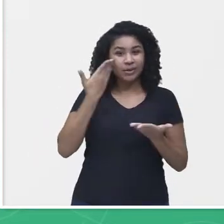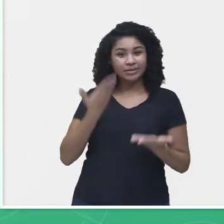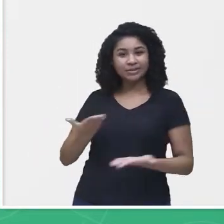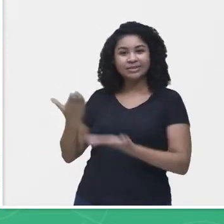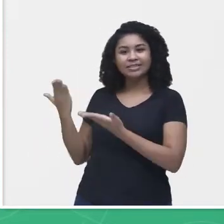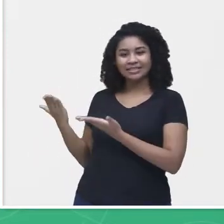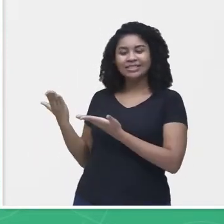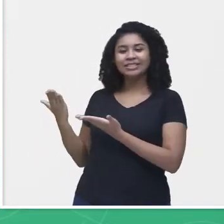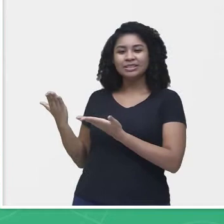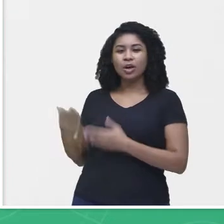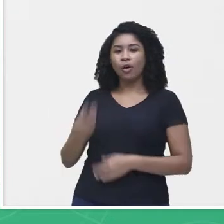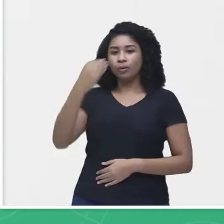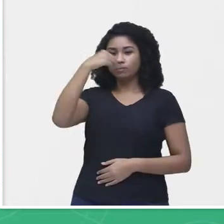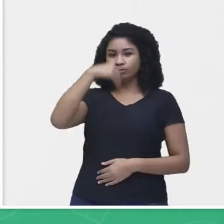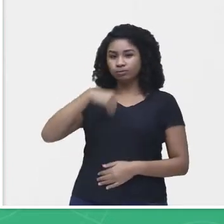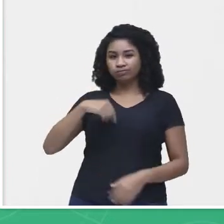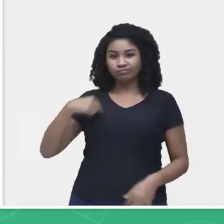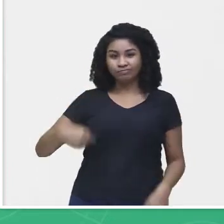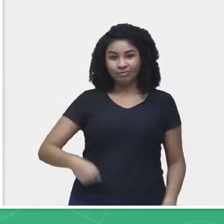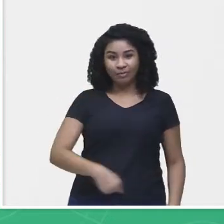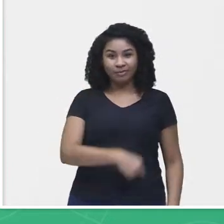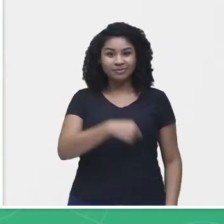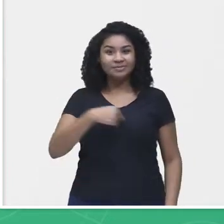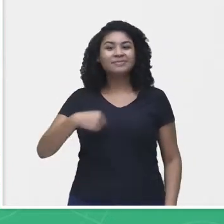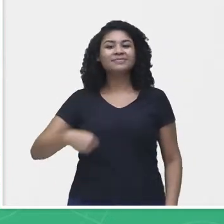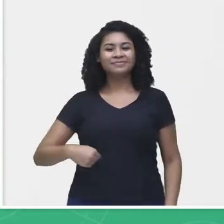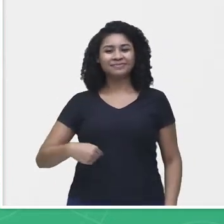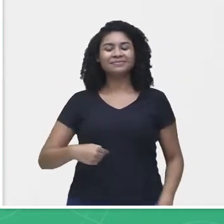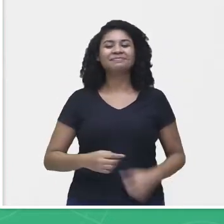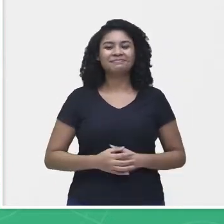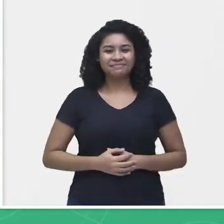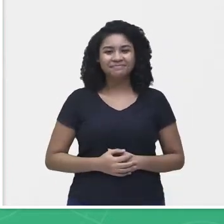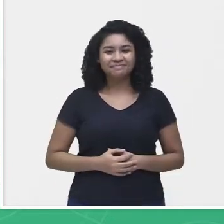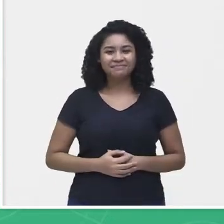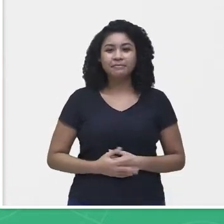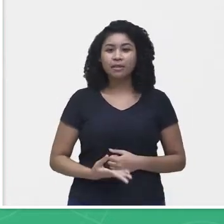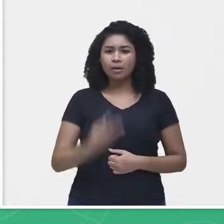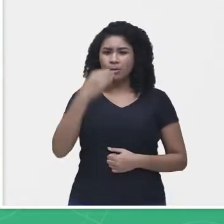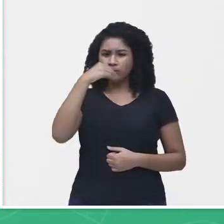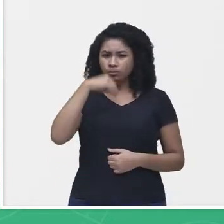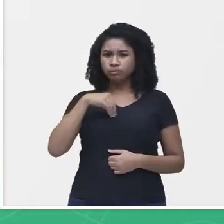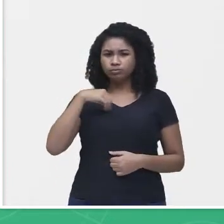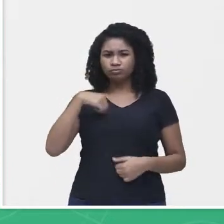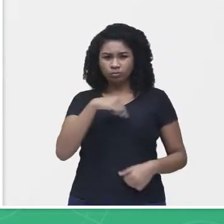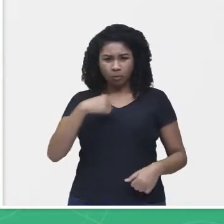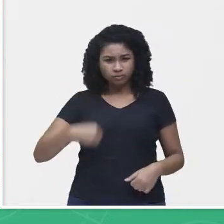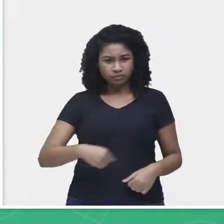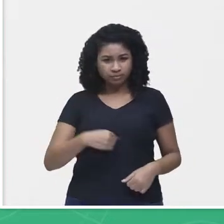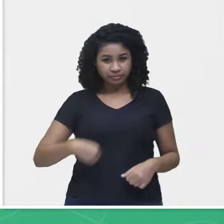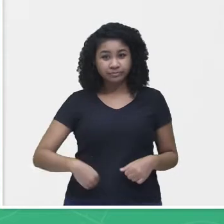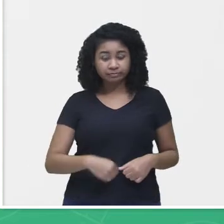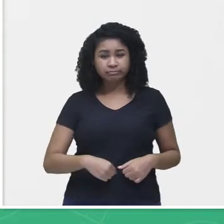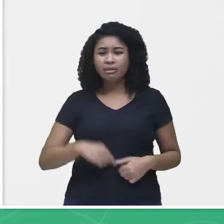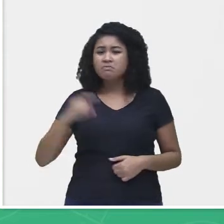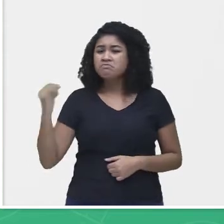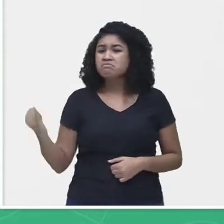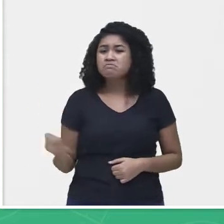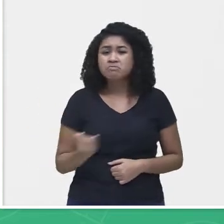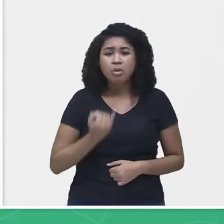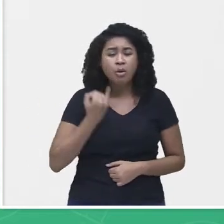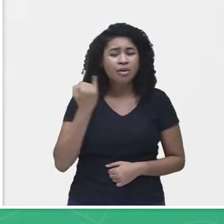vamos estudar o sistema digestório, né? Esse sistema que é tão importante,